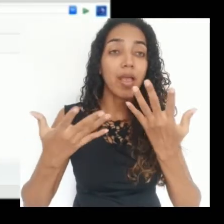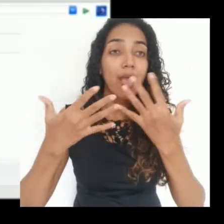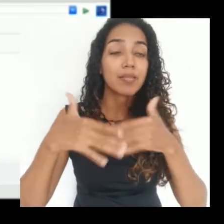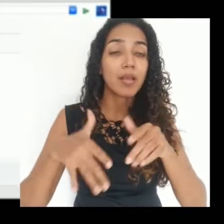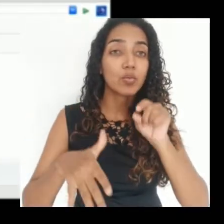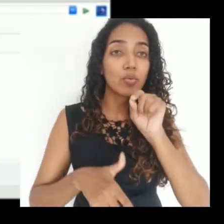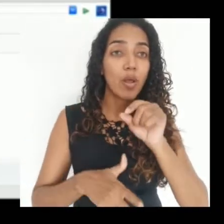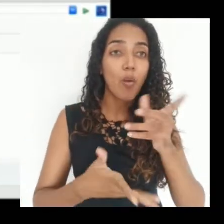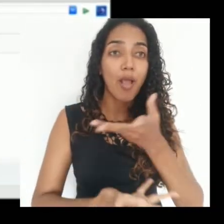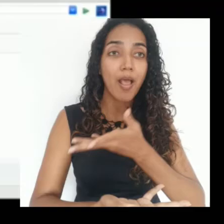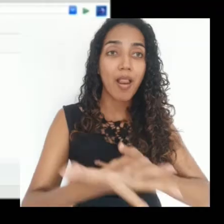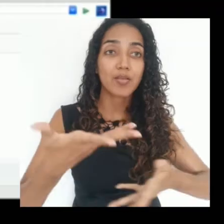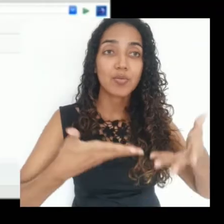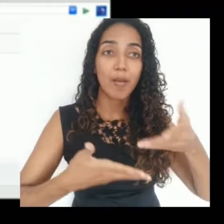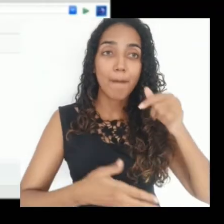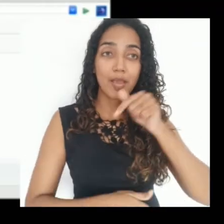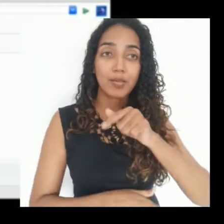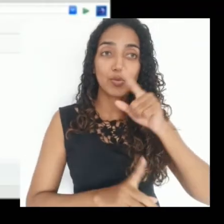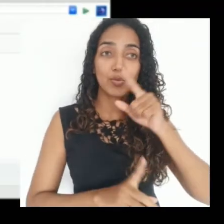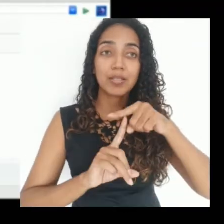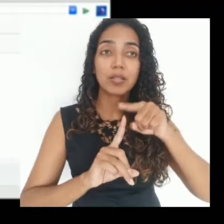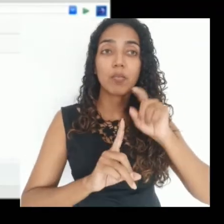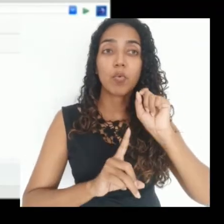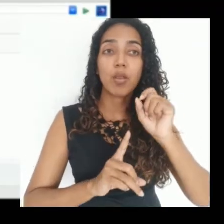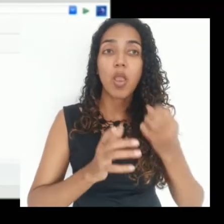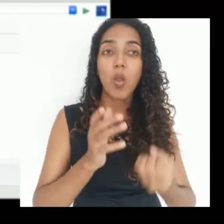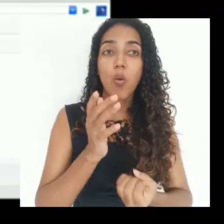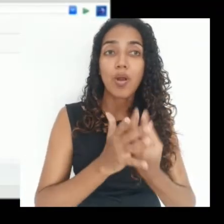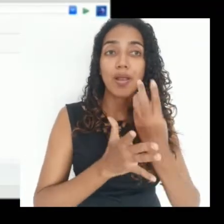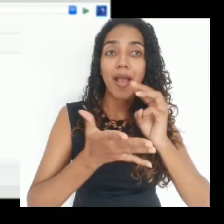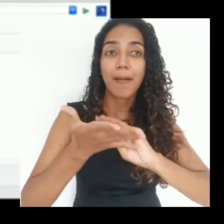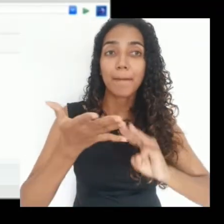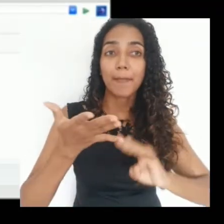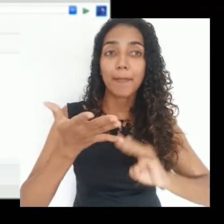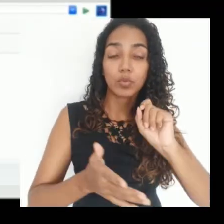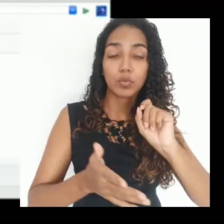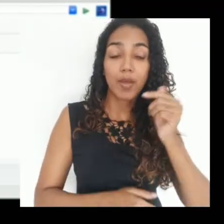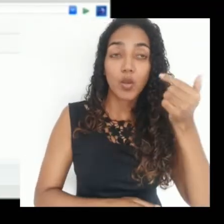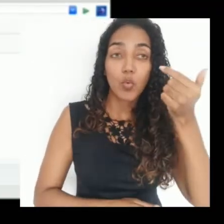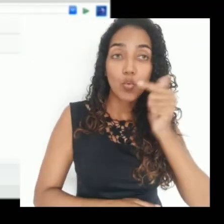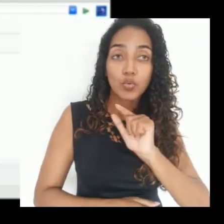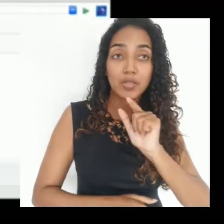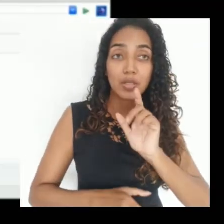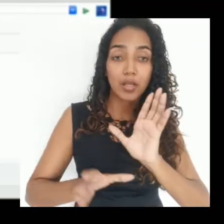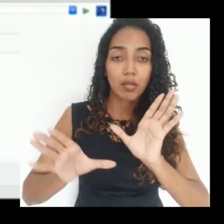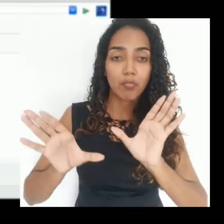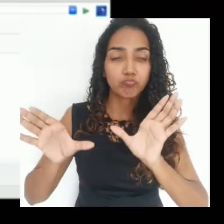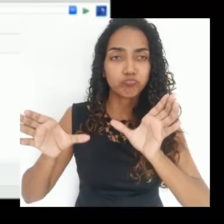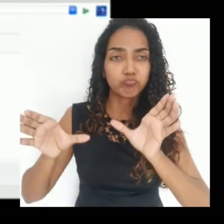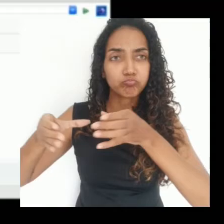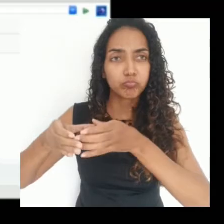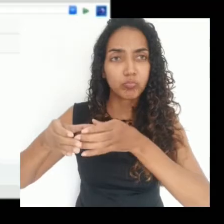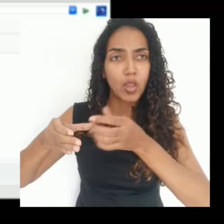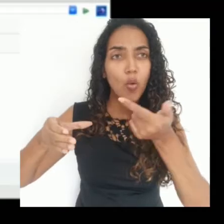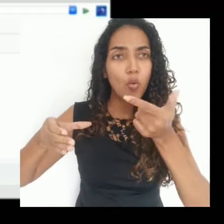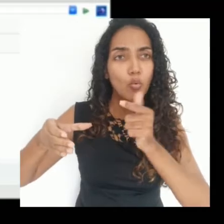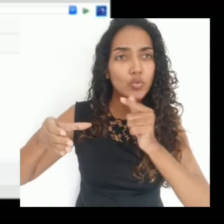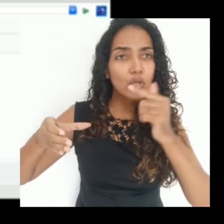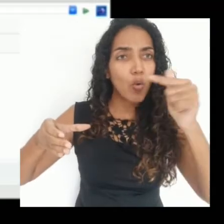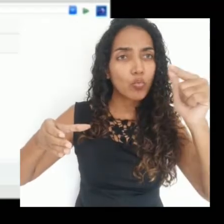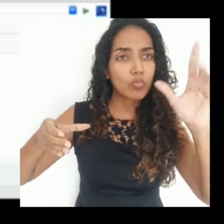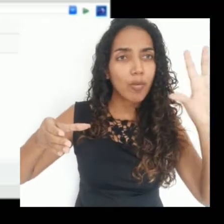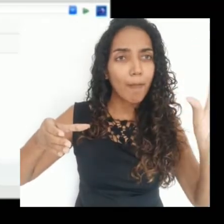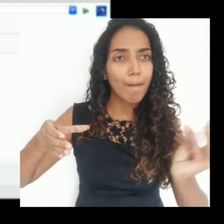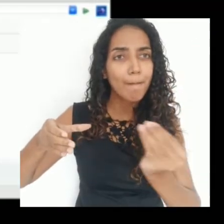gente prover métodos para que eu consiga adicionar elementos da minha coleção ou